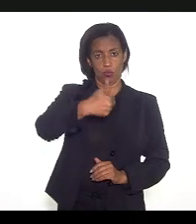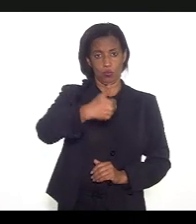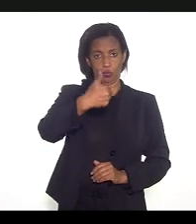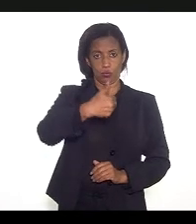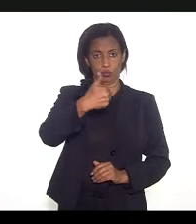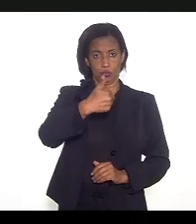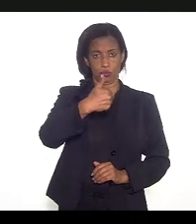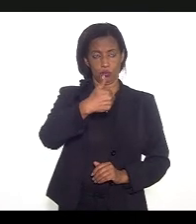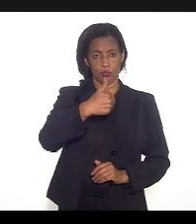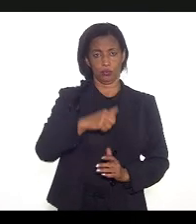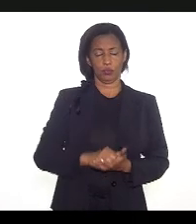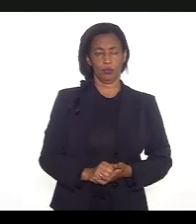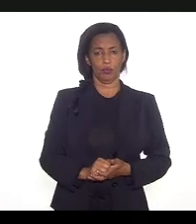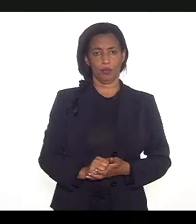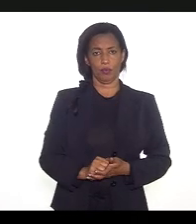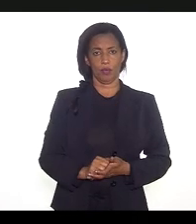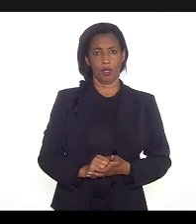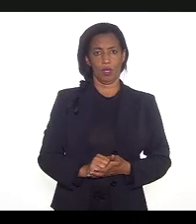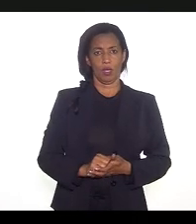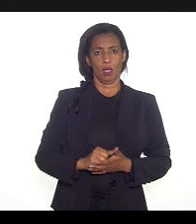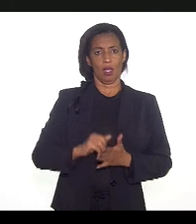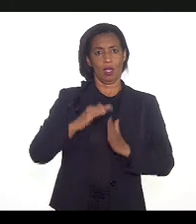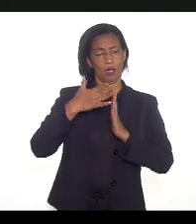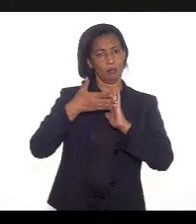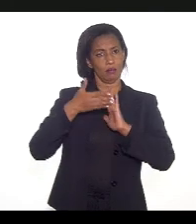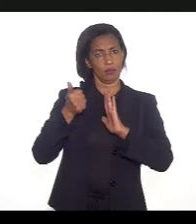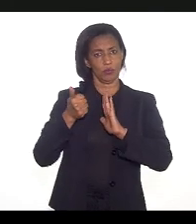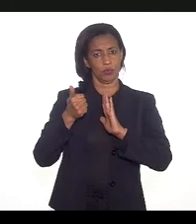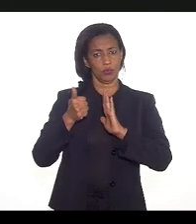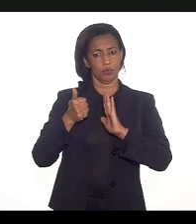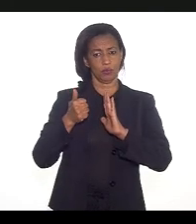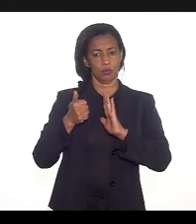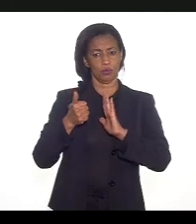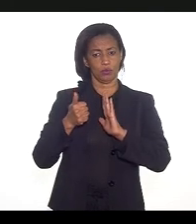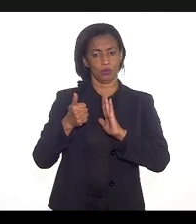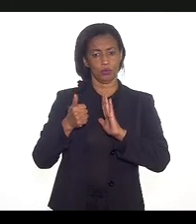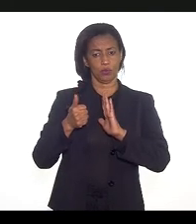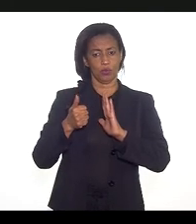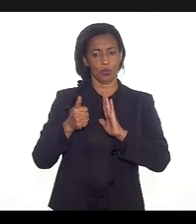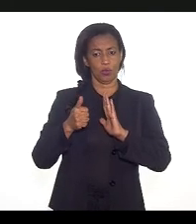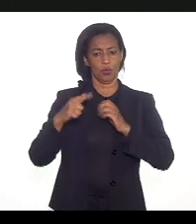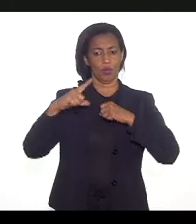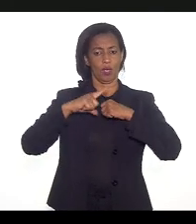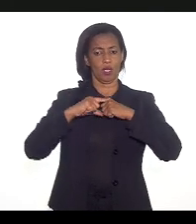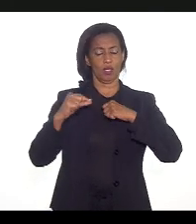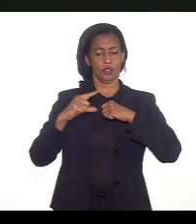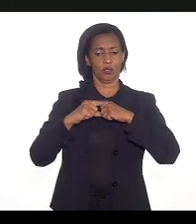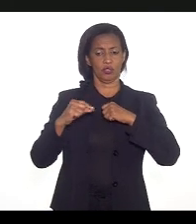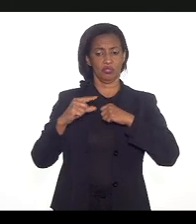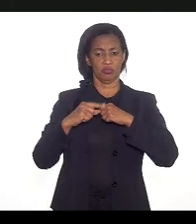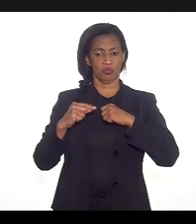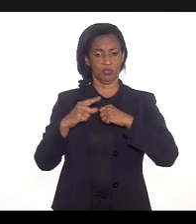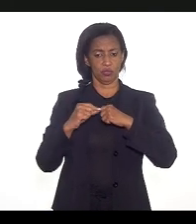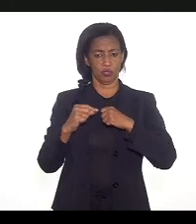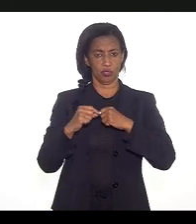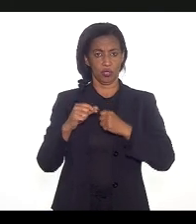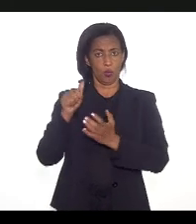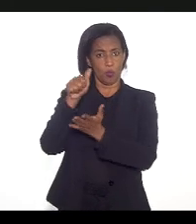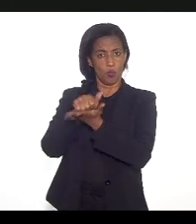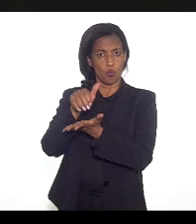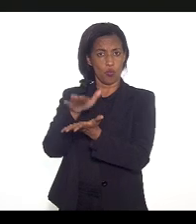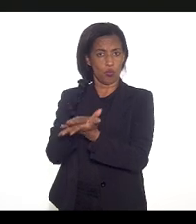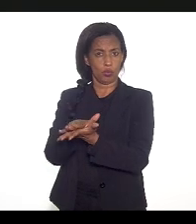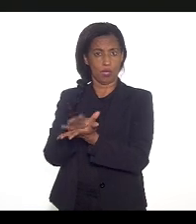ela suprime o artigo 4. E fica a multa. Então, sem multa, a lei